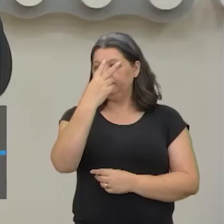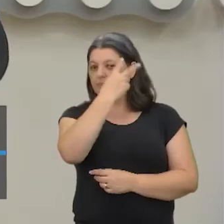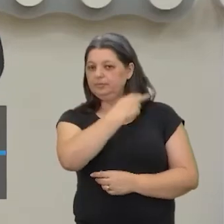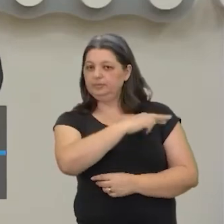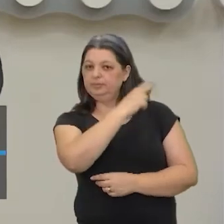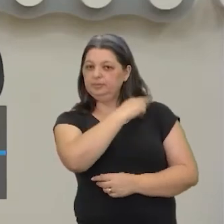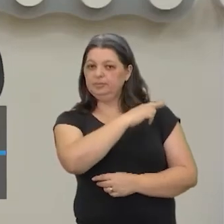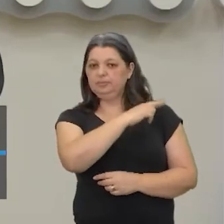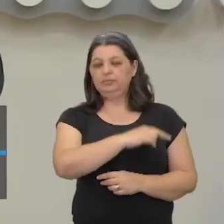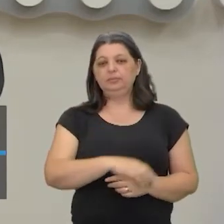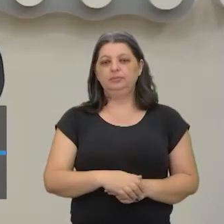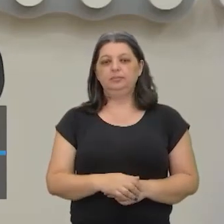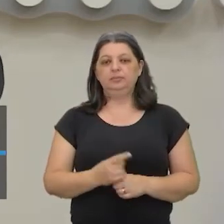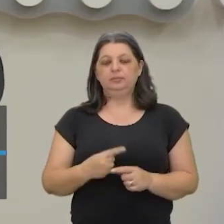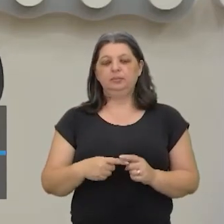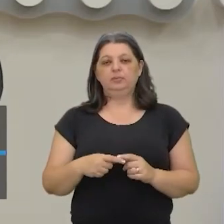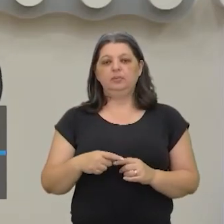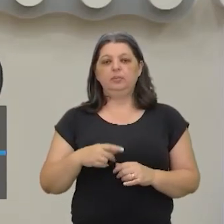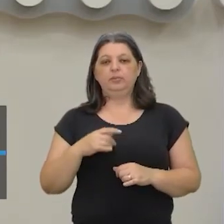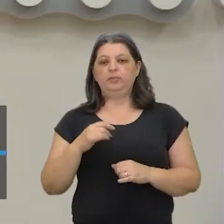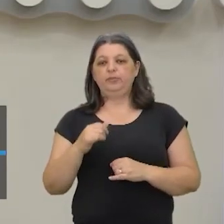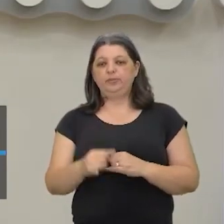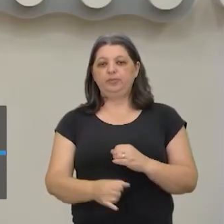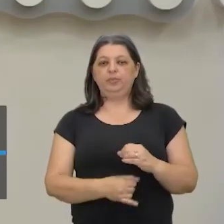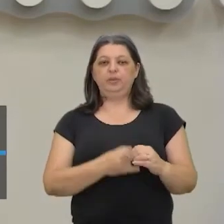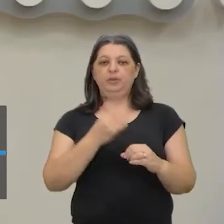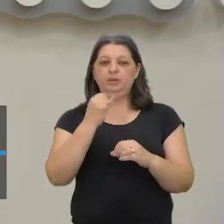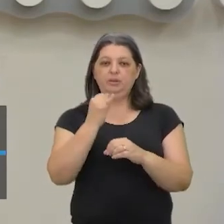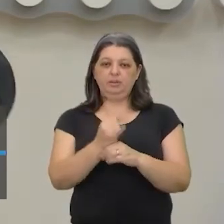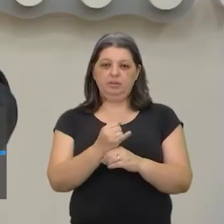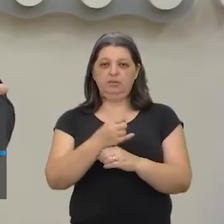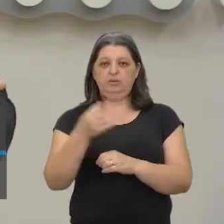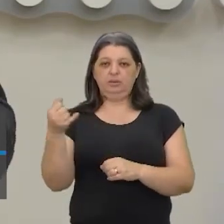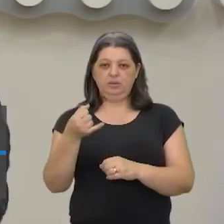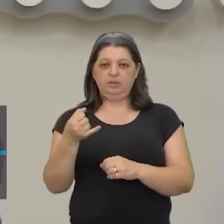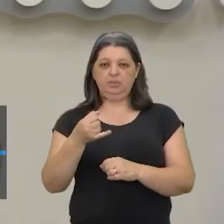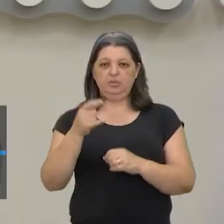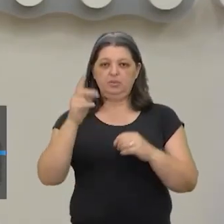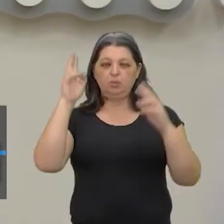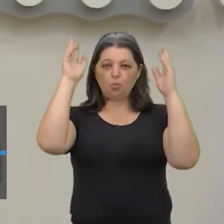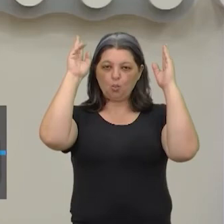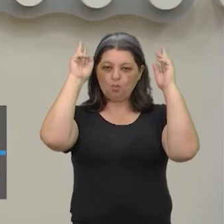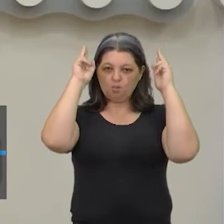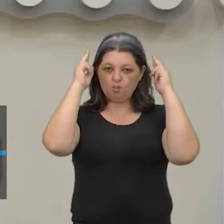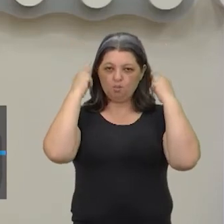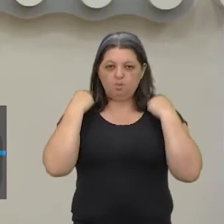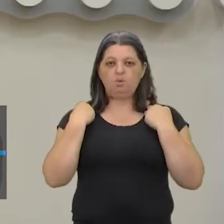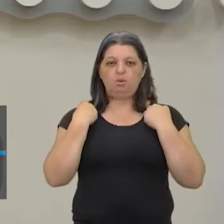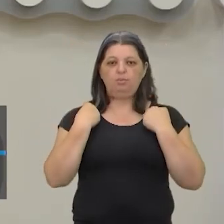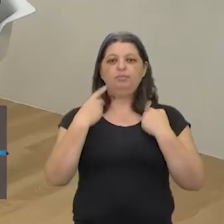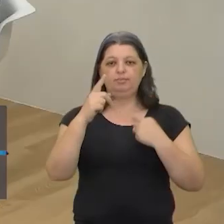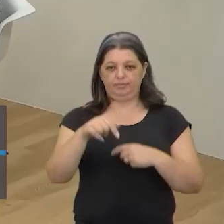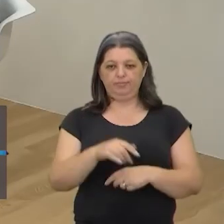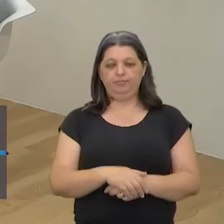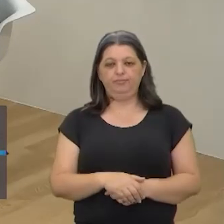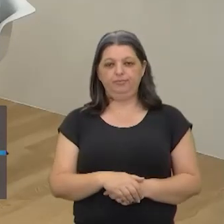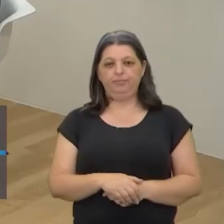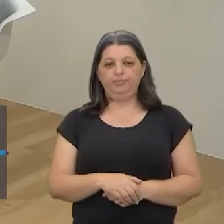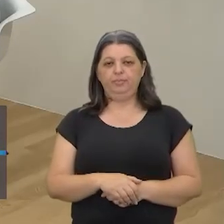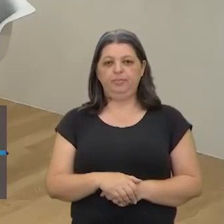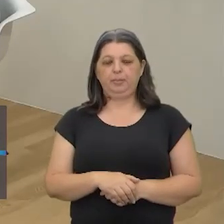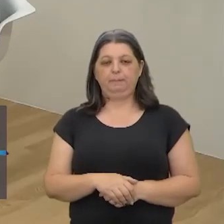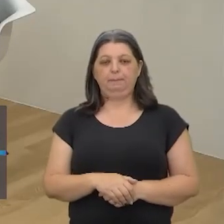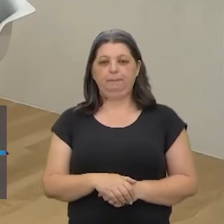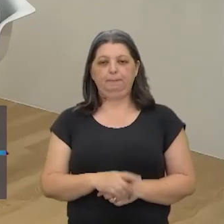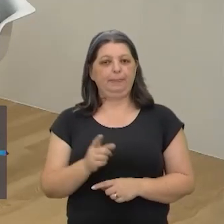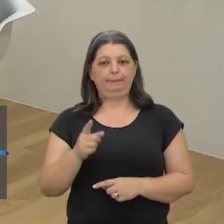esses íons negativos e alinha o seu cabelo. Então, a chapinha iônica compensa. O secador não, tá? Nem